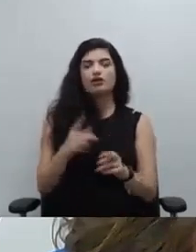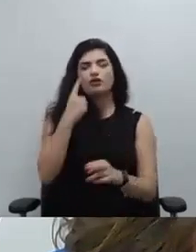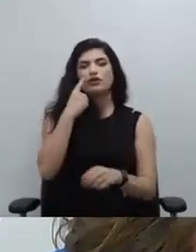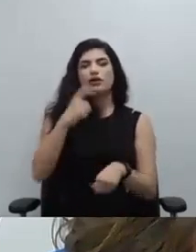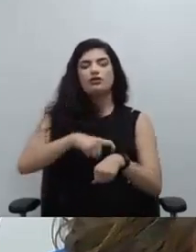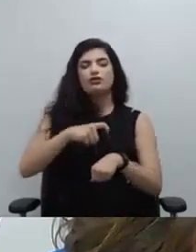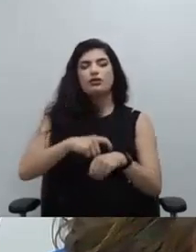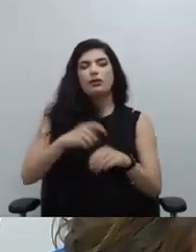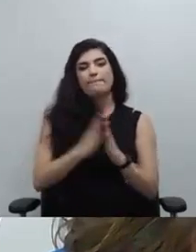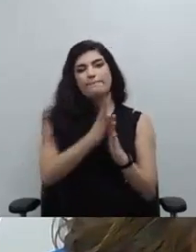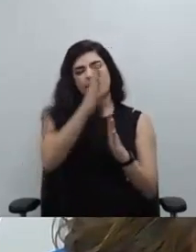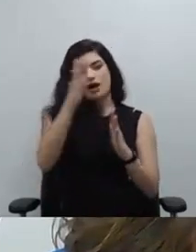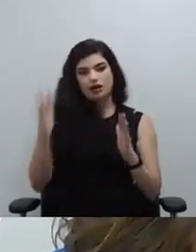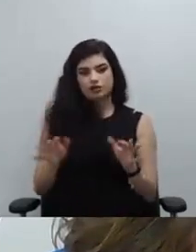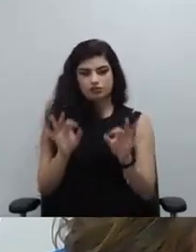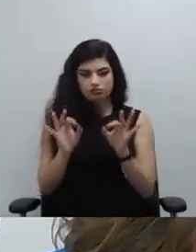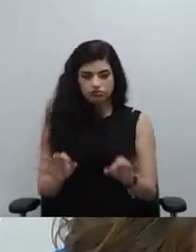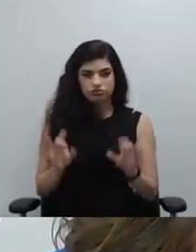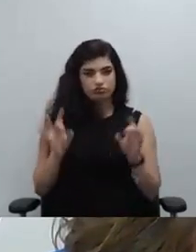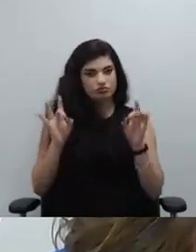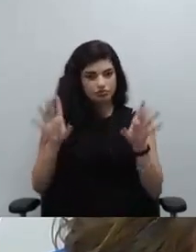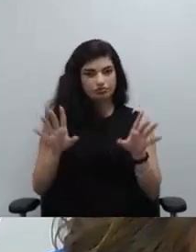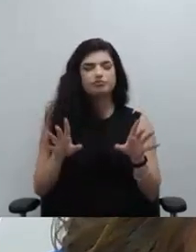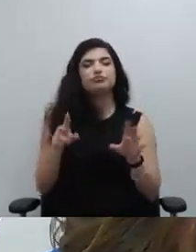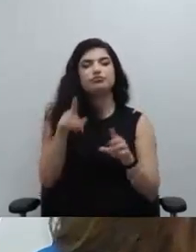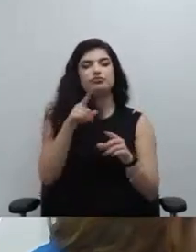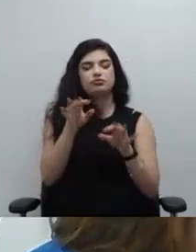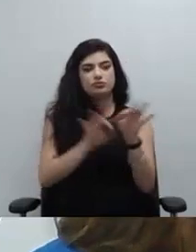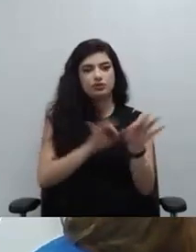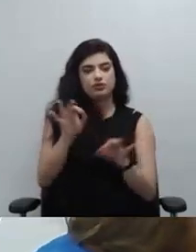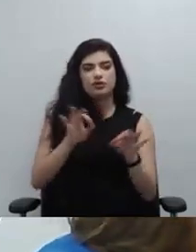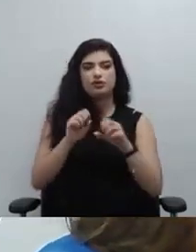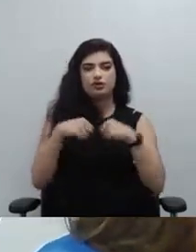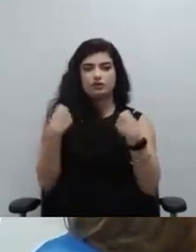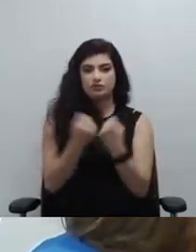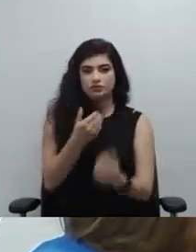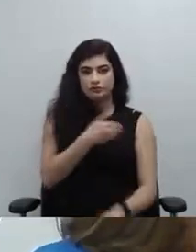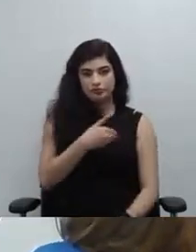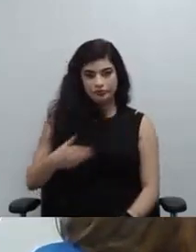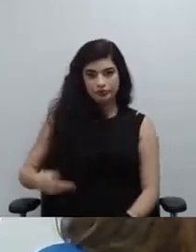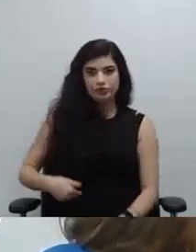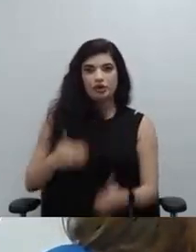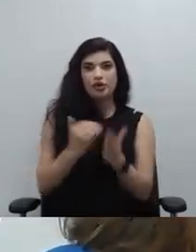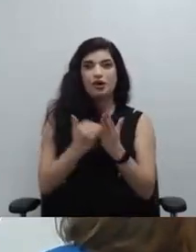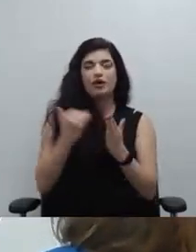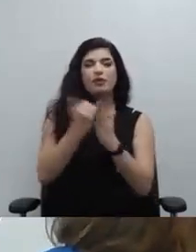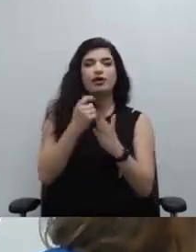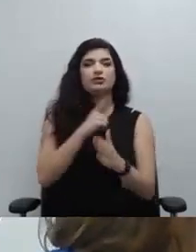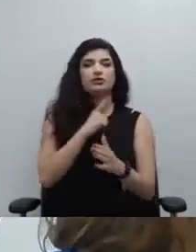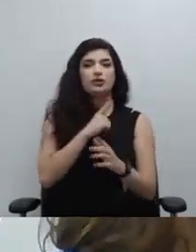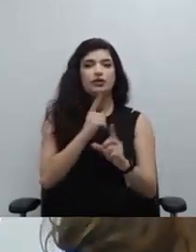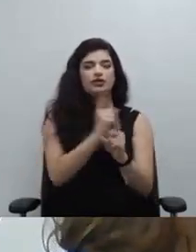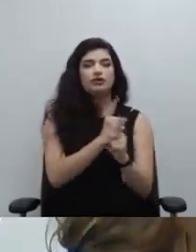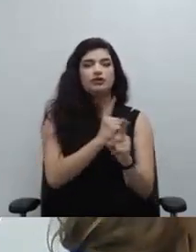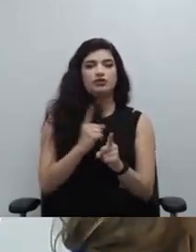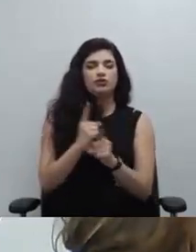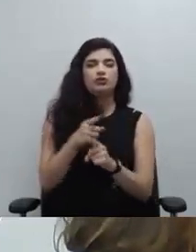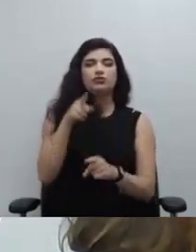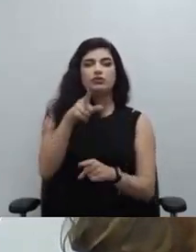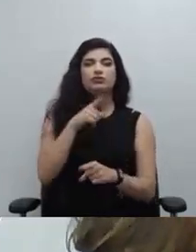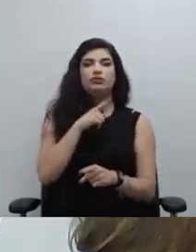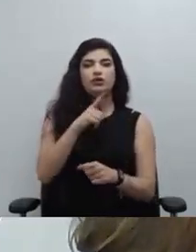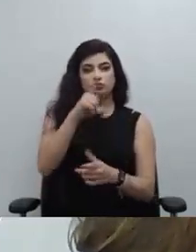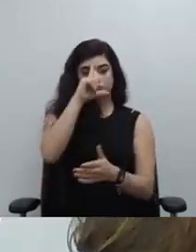prazos estimados para o cumprimento pelos órgãos da Defensoria Pública. A partir desses encontros, com ajustes pontuais, foi concebido